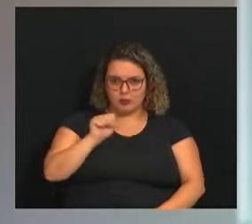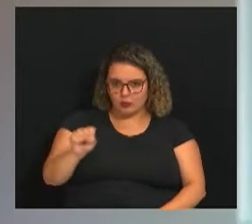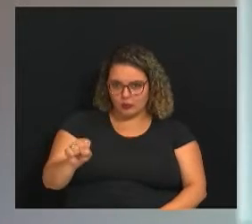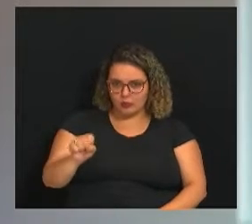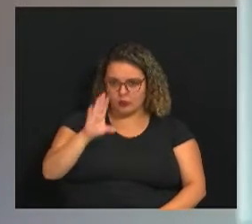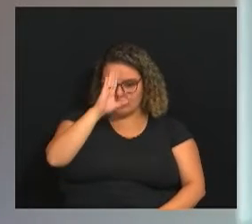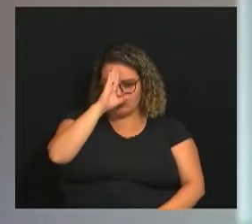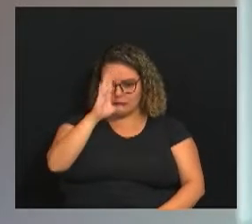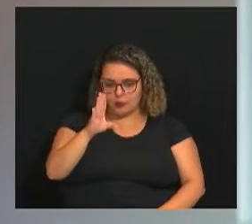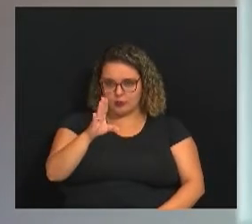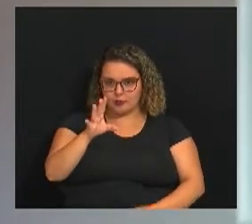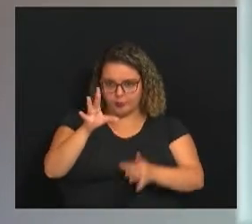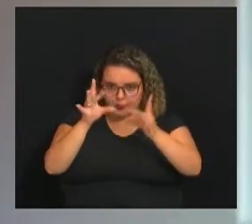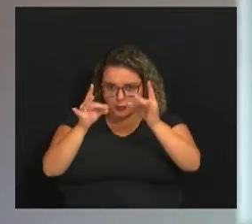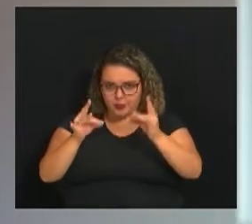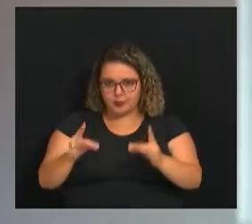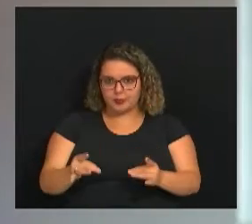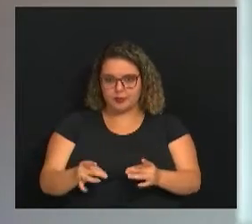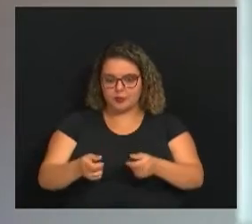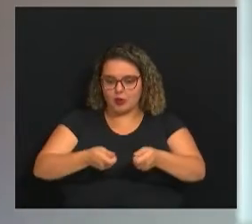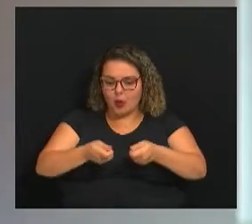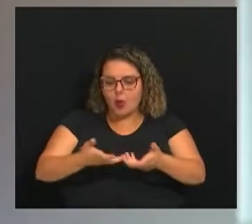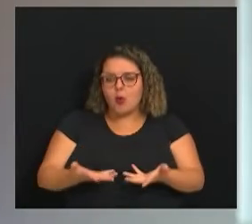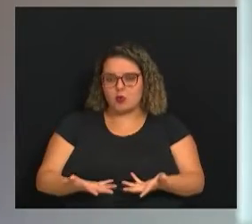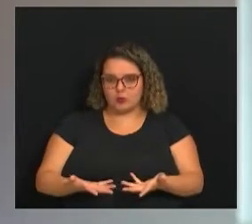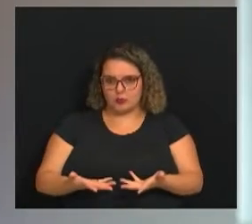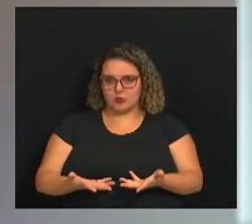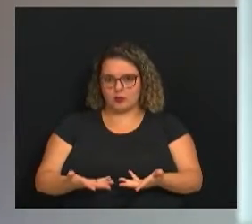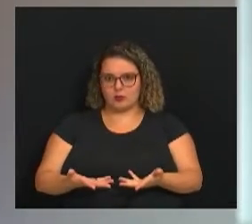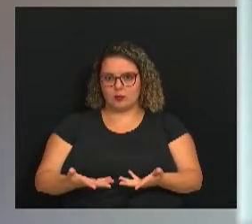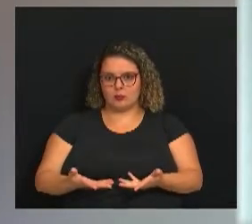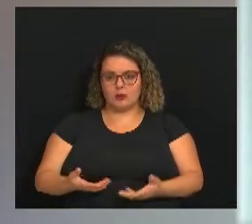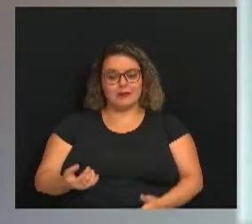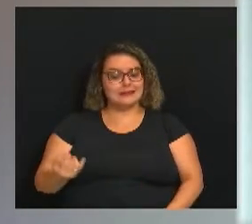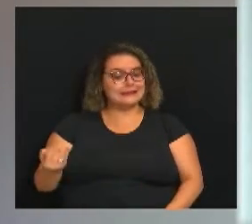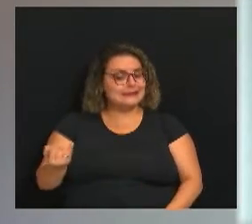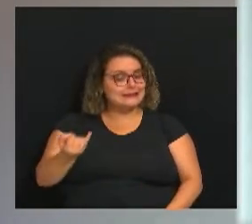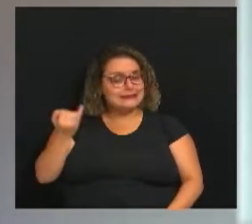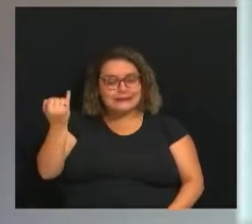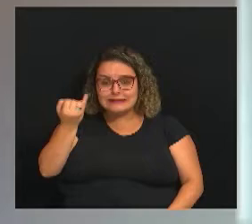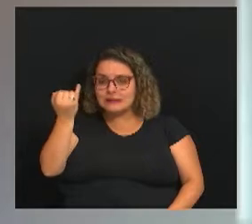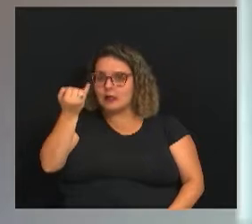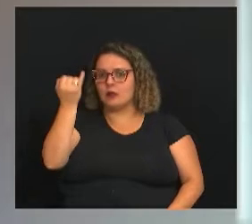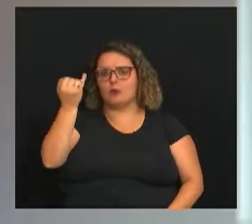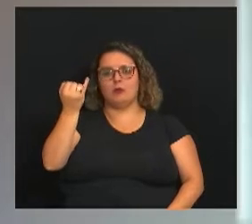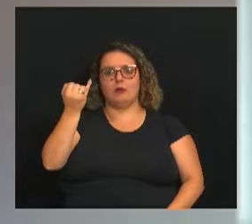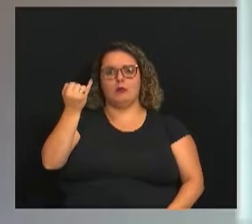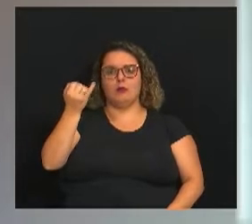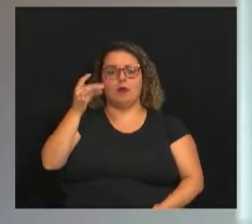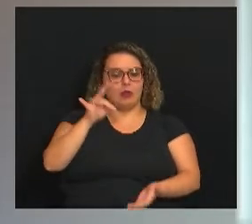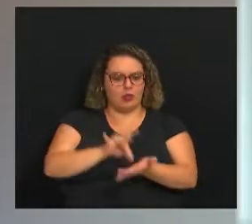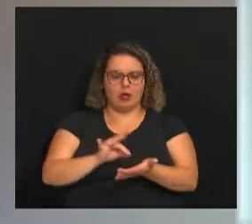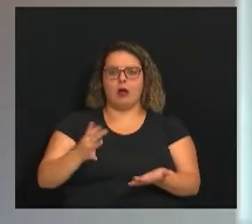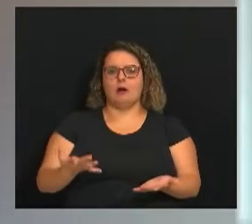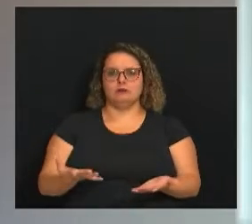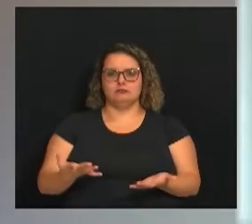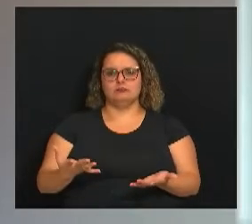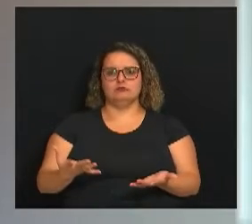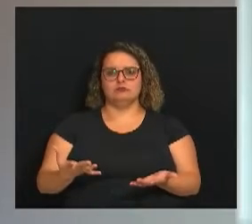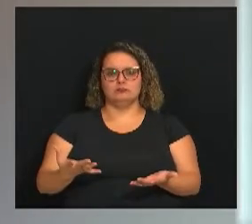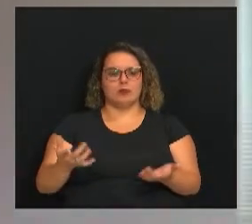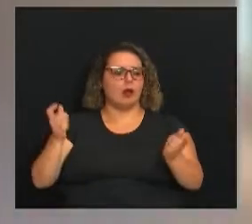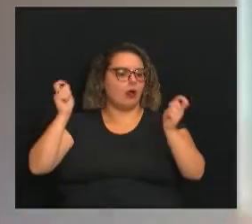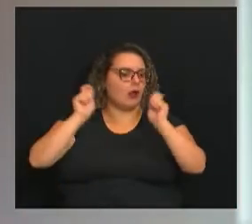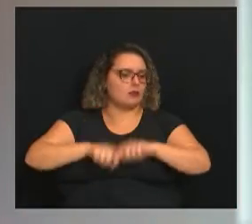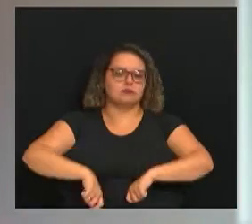princípios e diretrizes que o balizam, que são de extrema importância e que é impossível